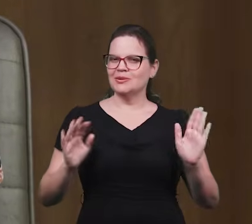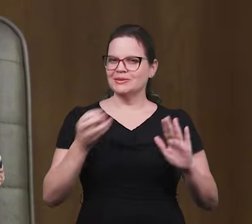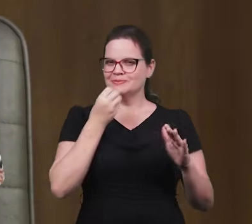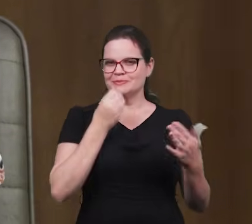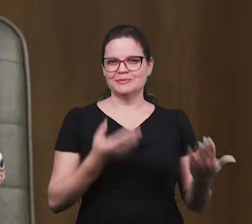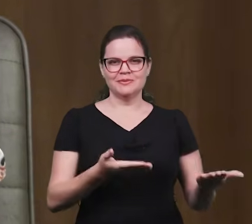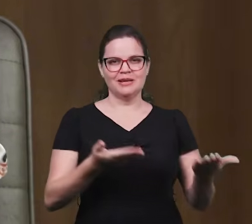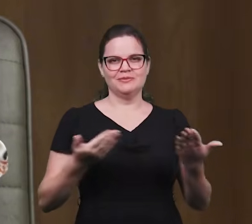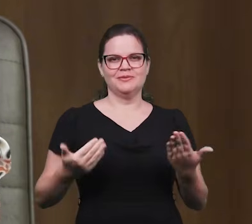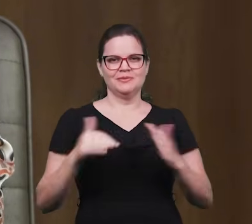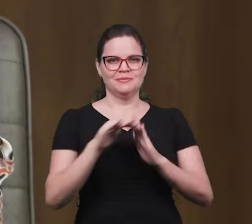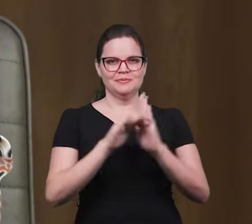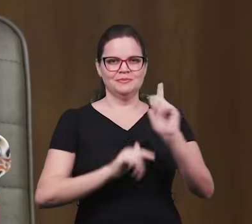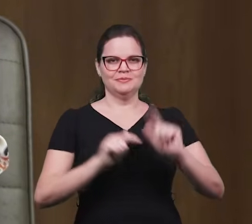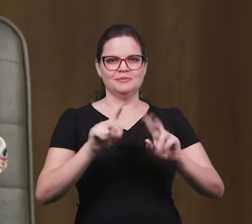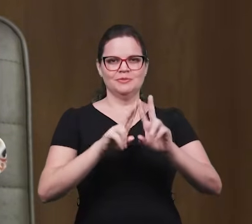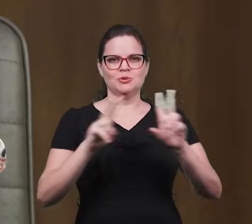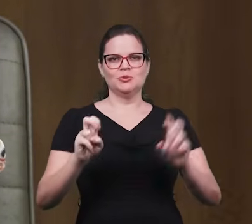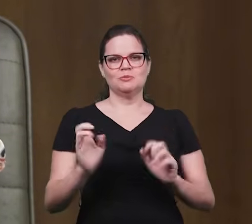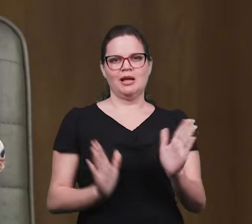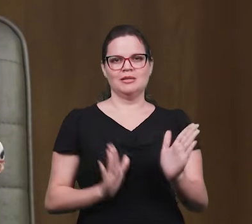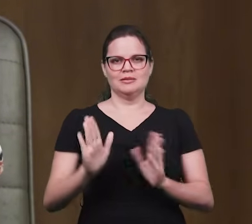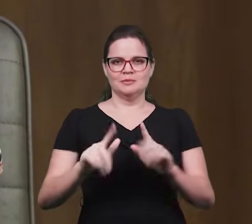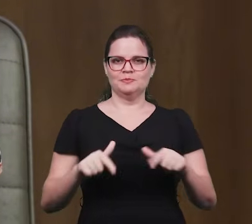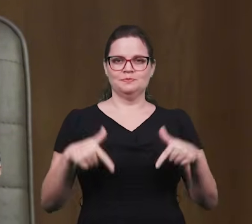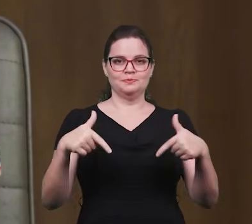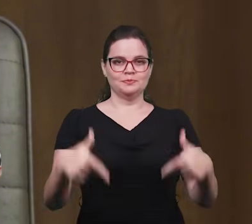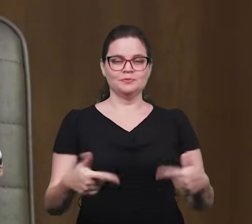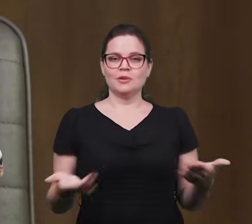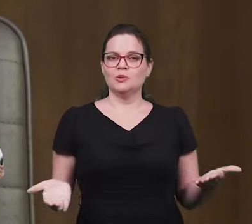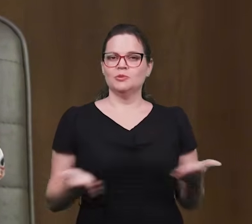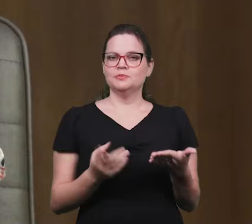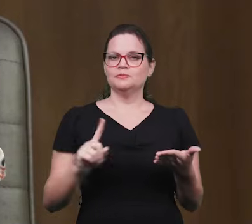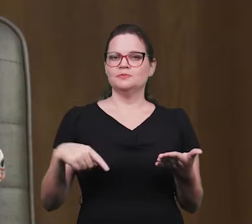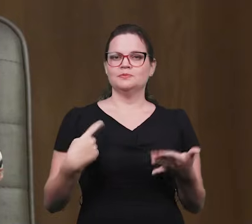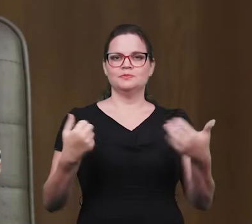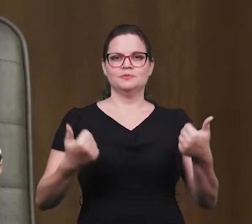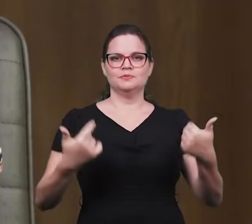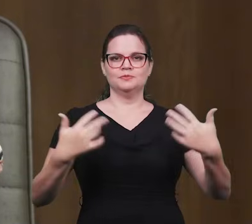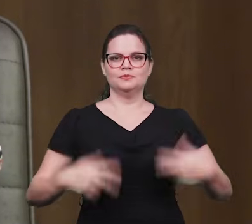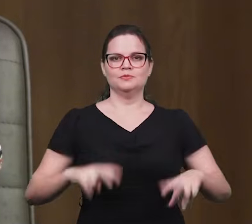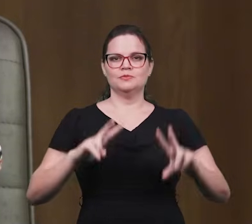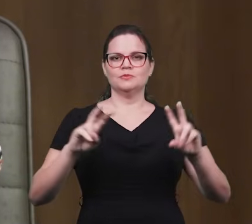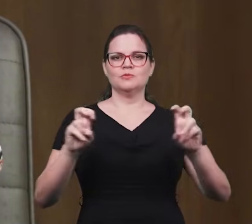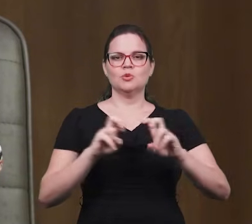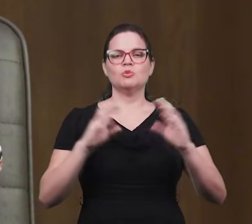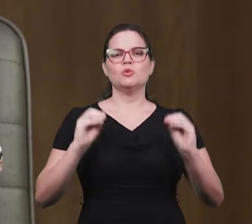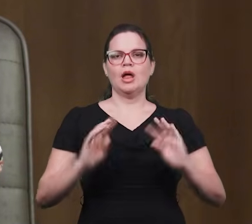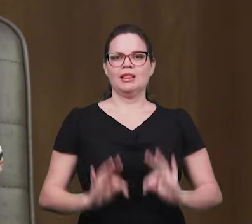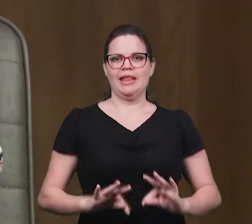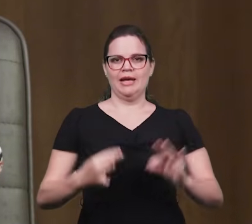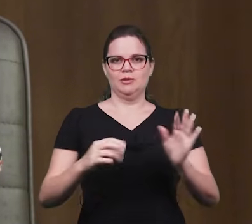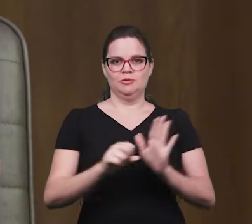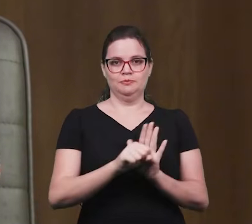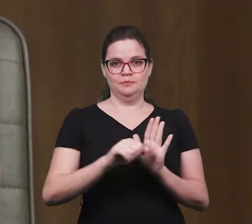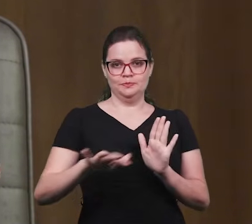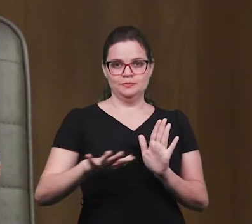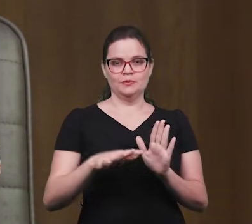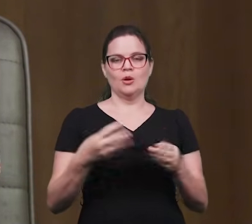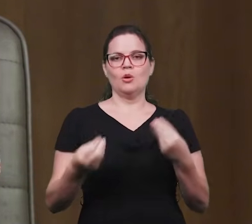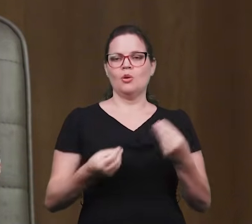Olá, sejam bem-vindos ao Acessibilidade em Ação. E hoje nós vamos falar sobre como a tecnologia assistiva